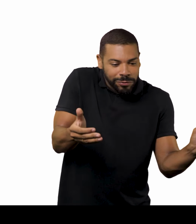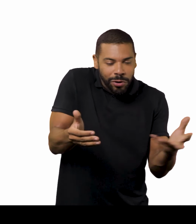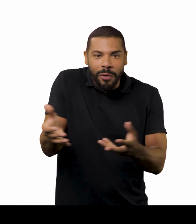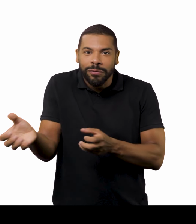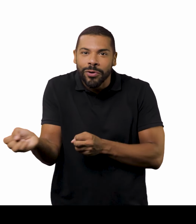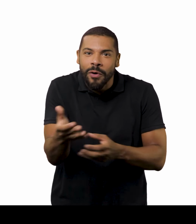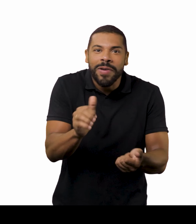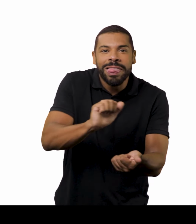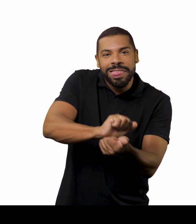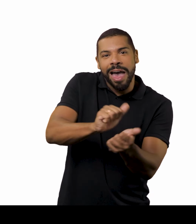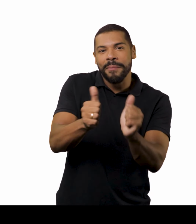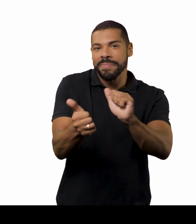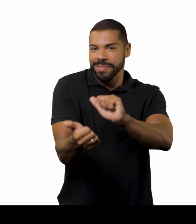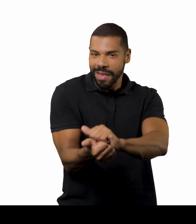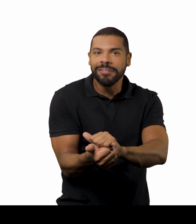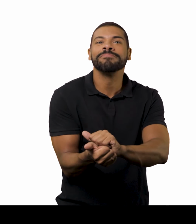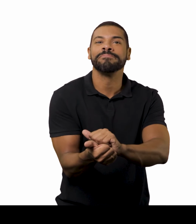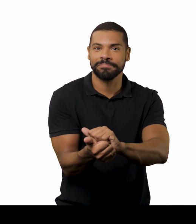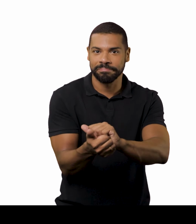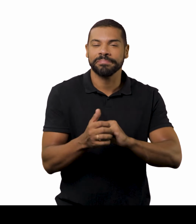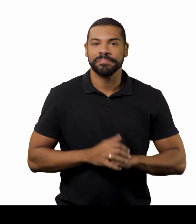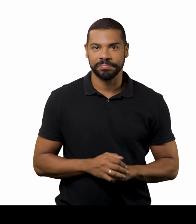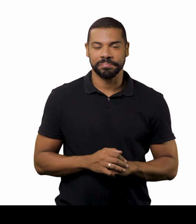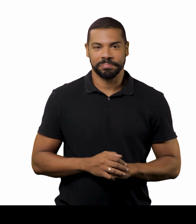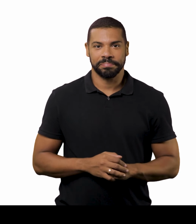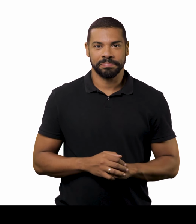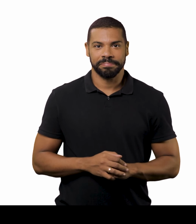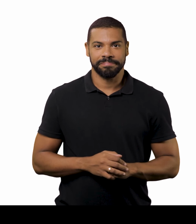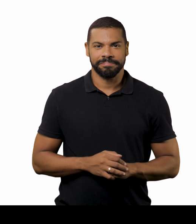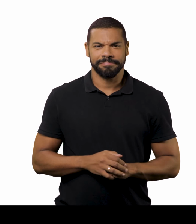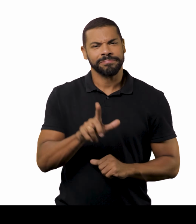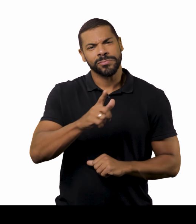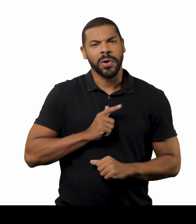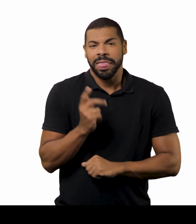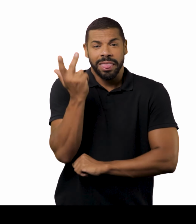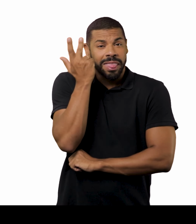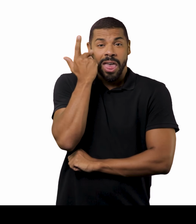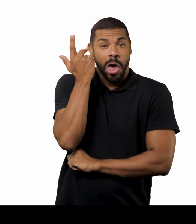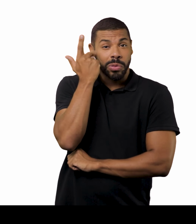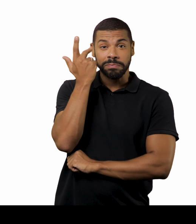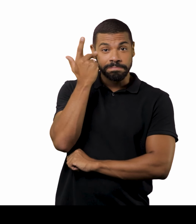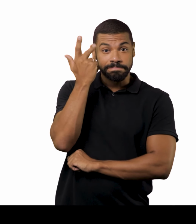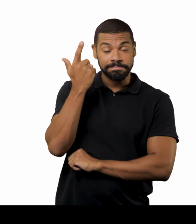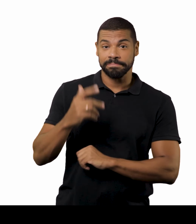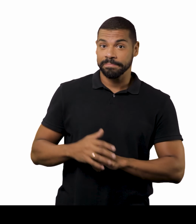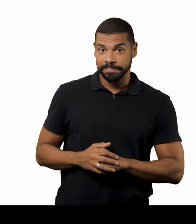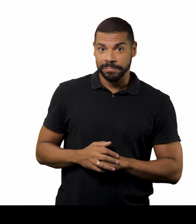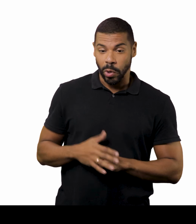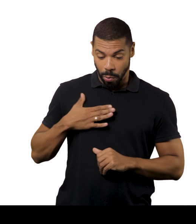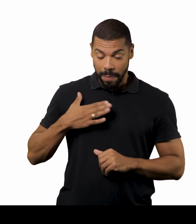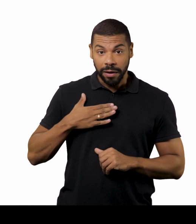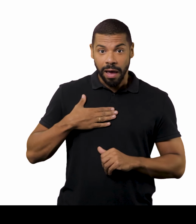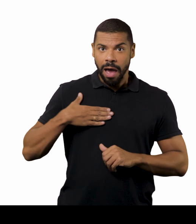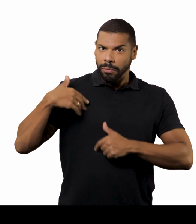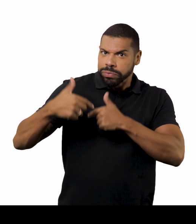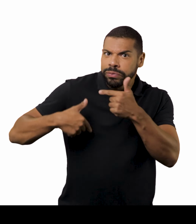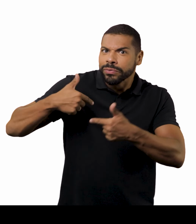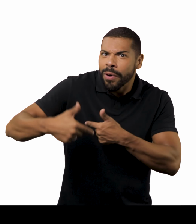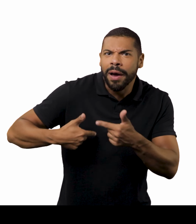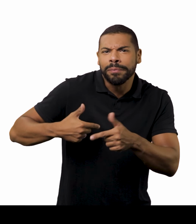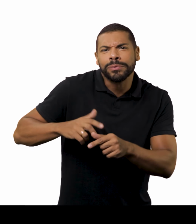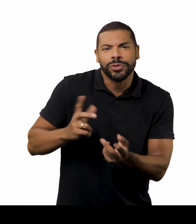história, ressignificar essas coisas todas. Foi uma coisa tão natural, porque o